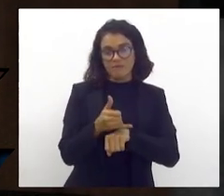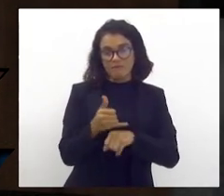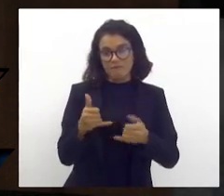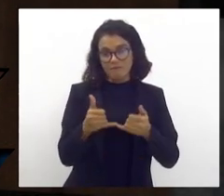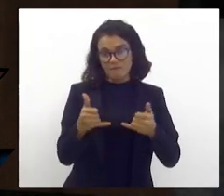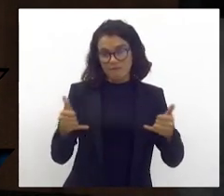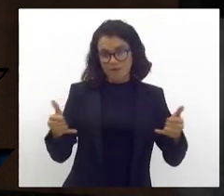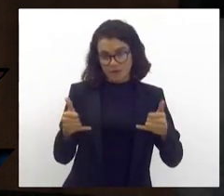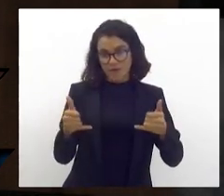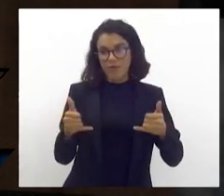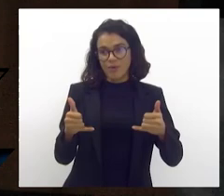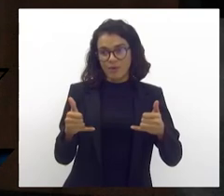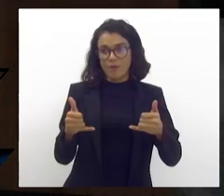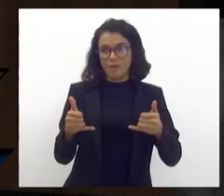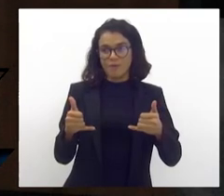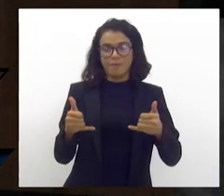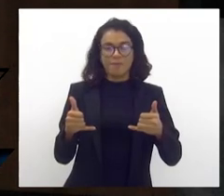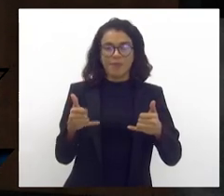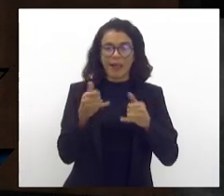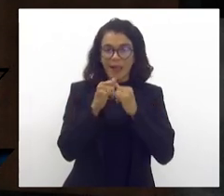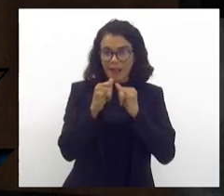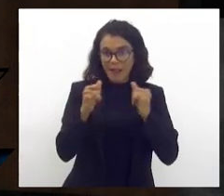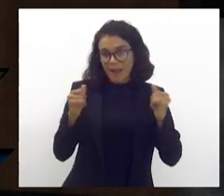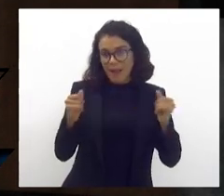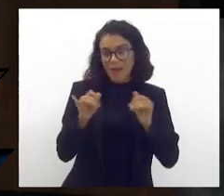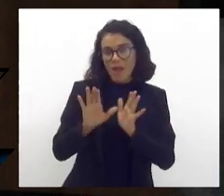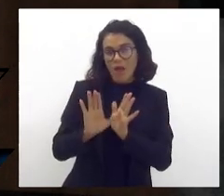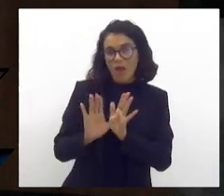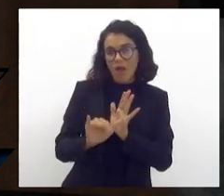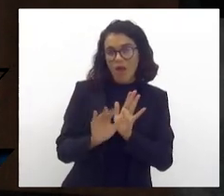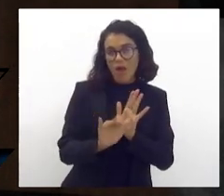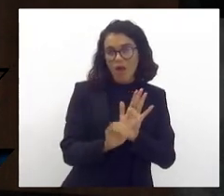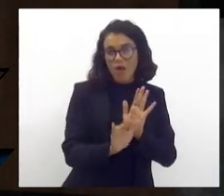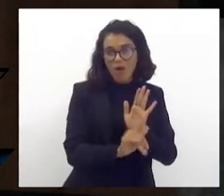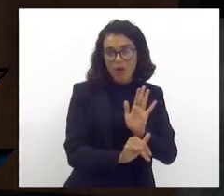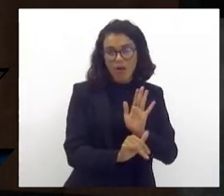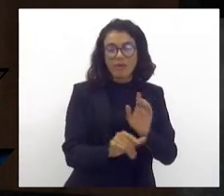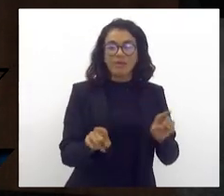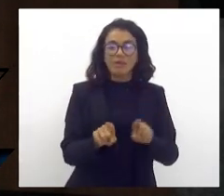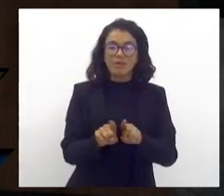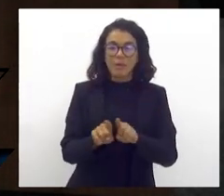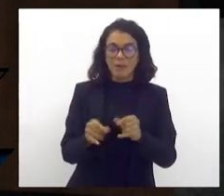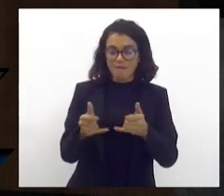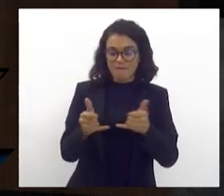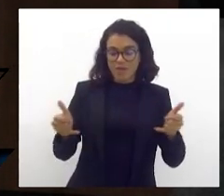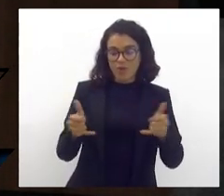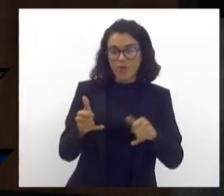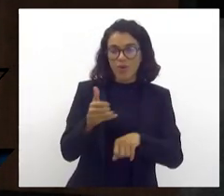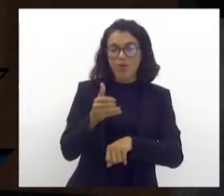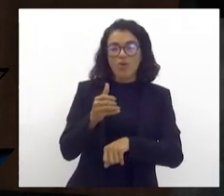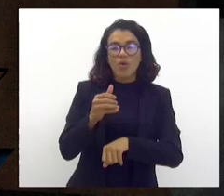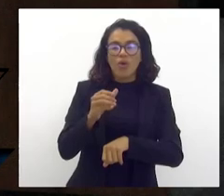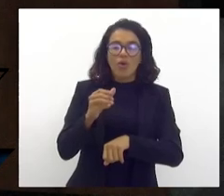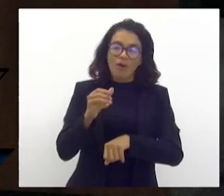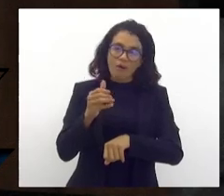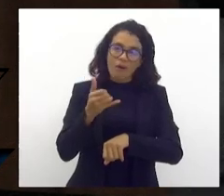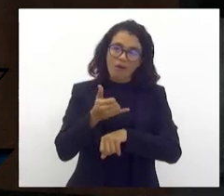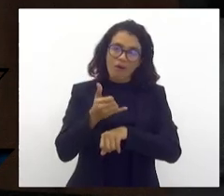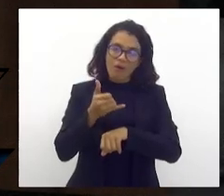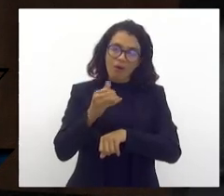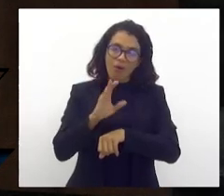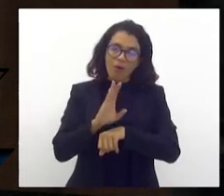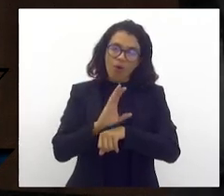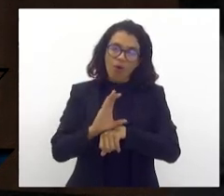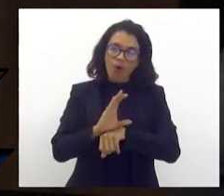cabos que são roubados, e os fios e cabos de cobre